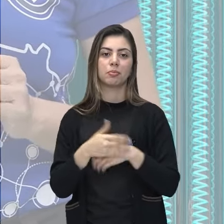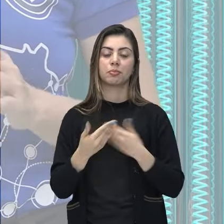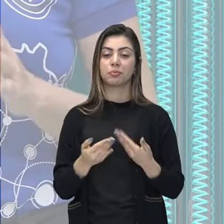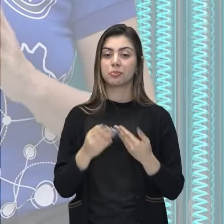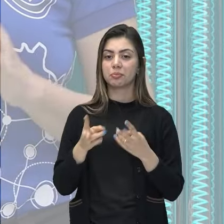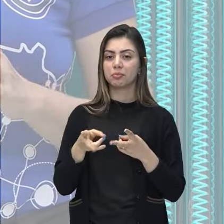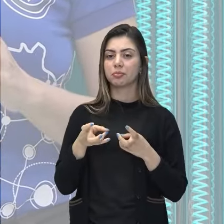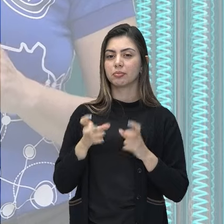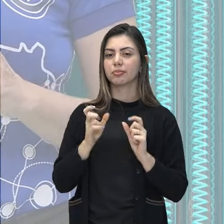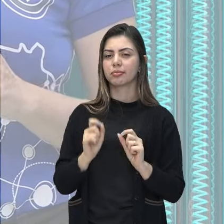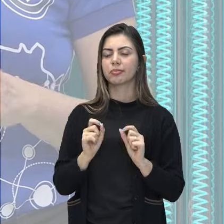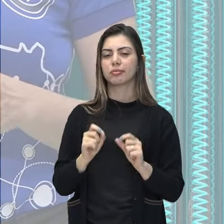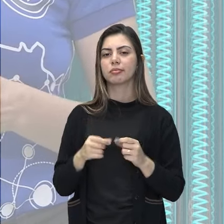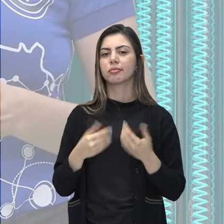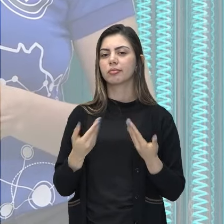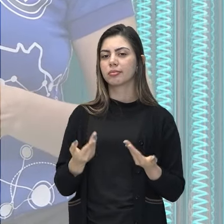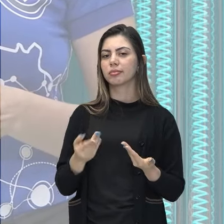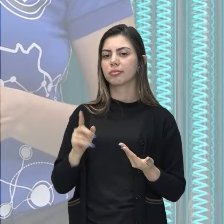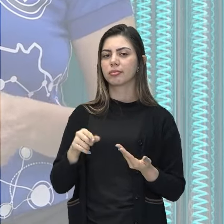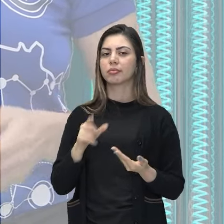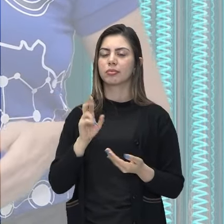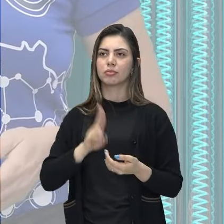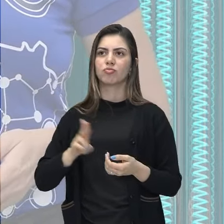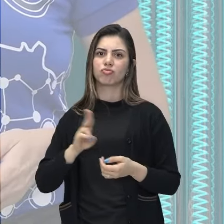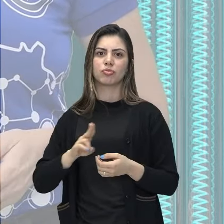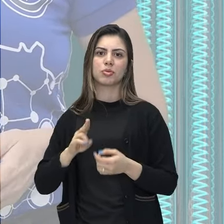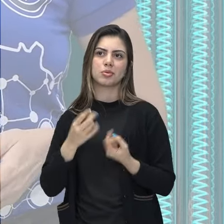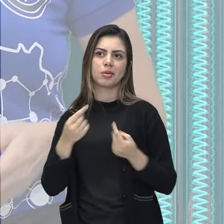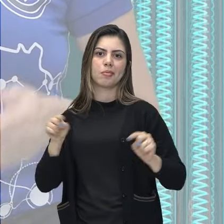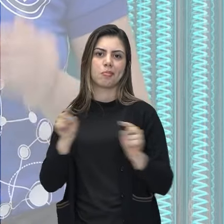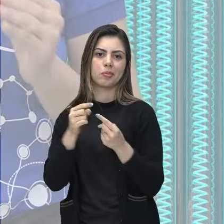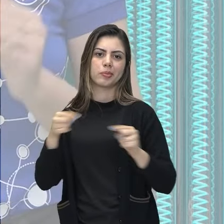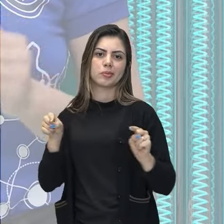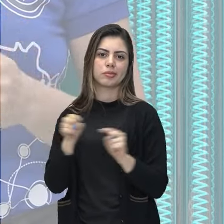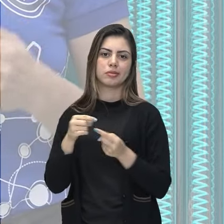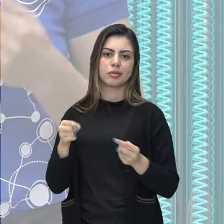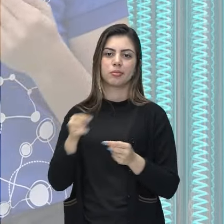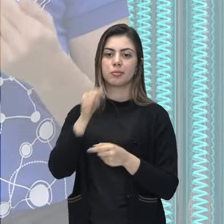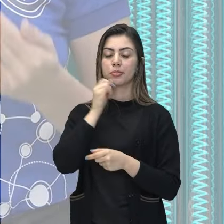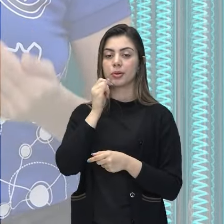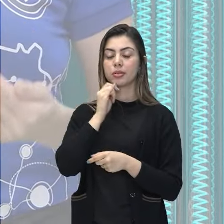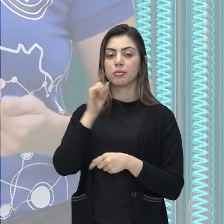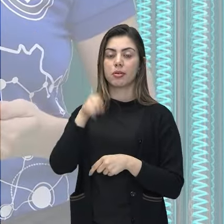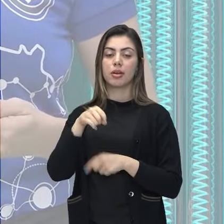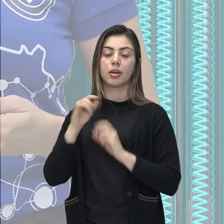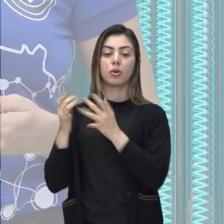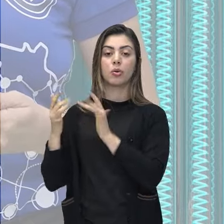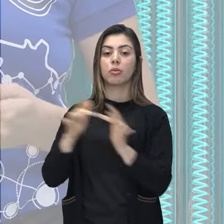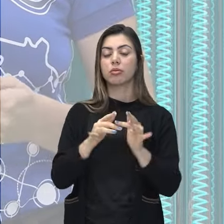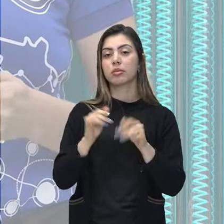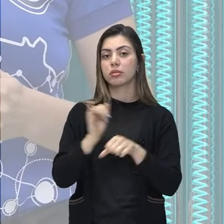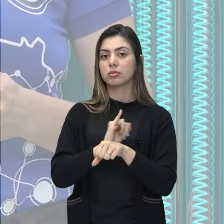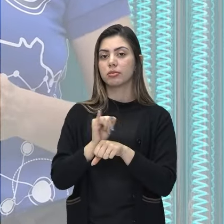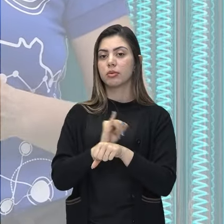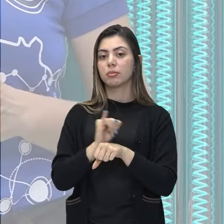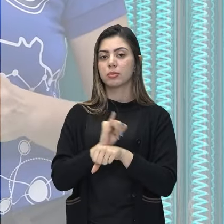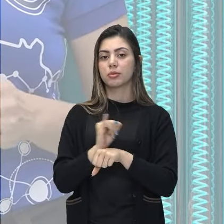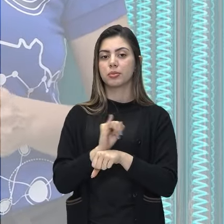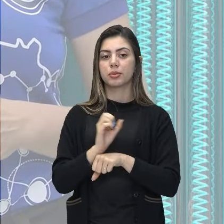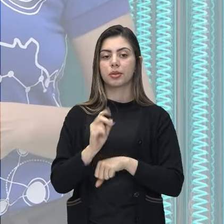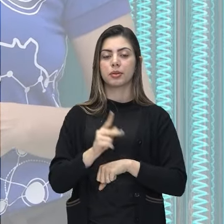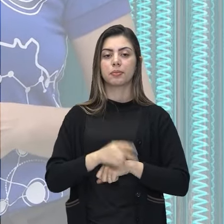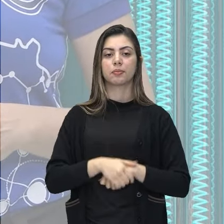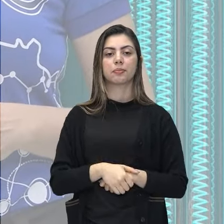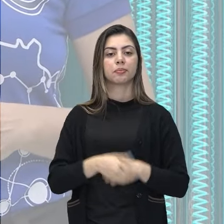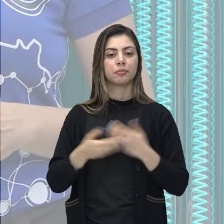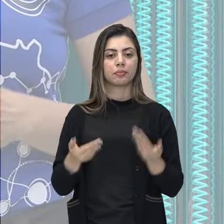vai ouvir muito em músicas, letras de música. Ele é usado em quê? Em situações informais, ok?